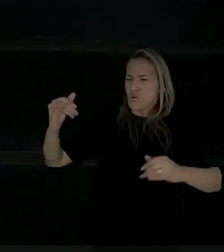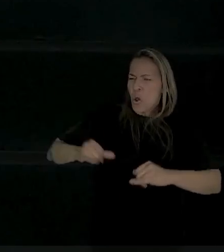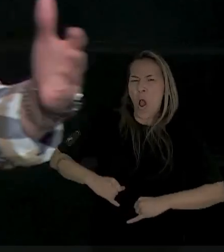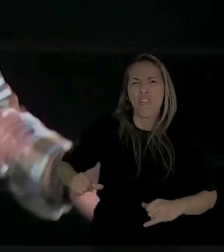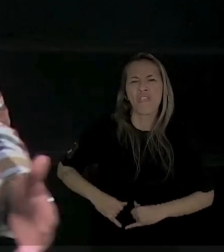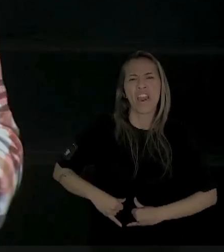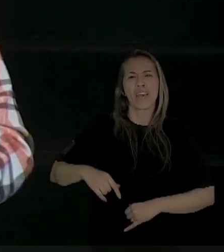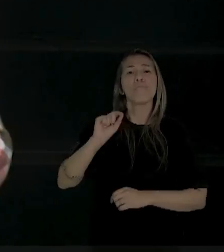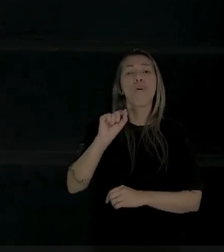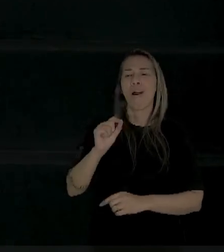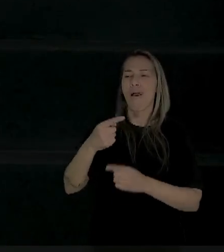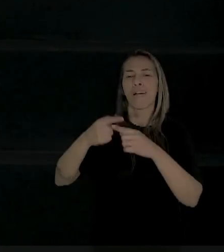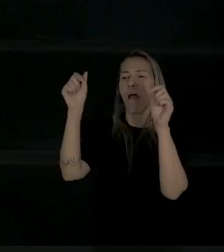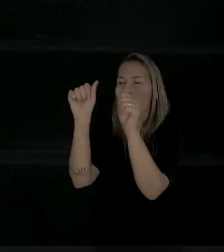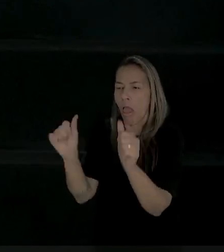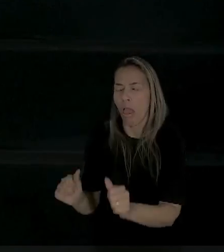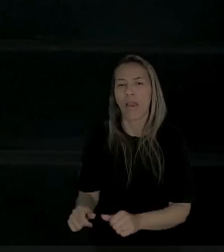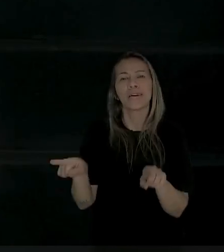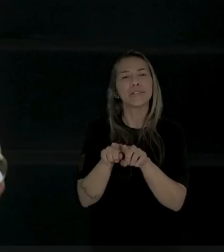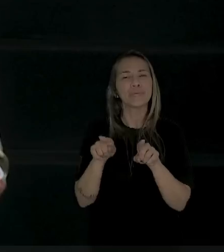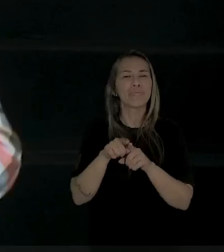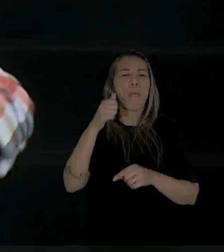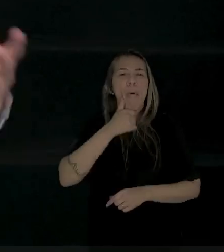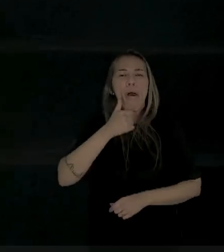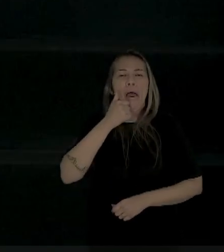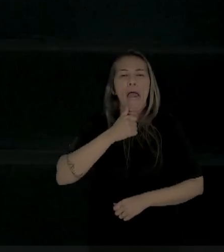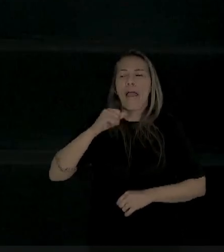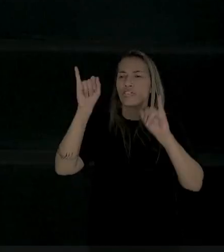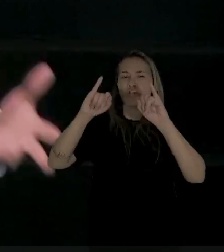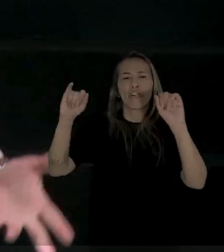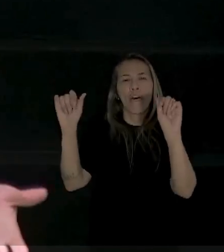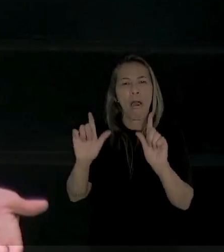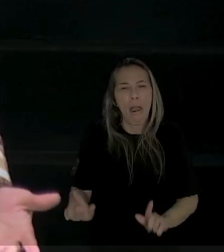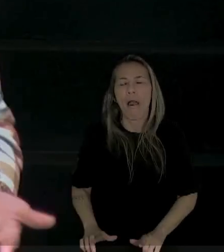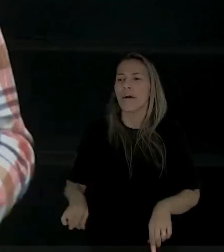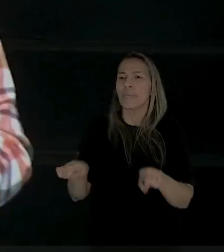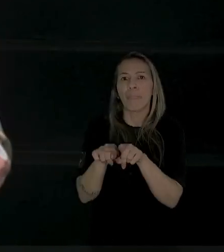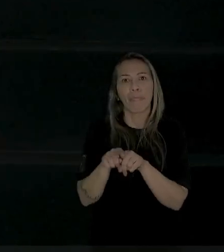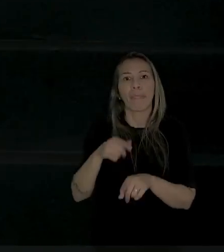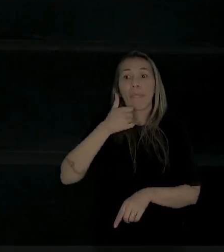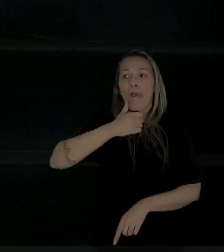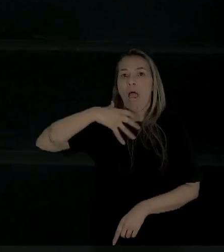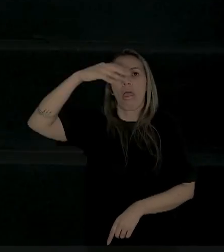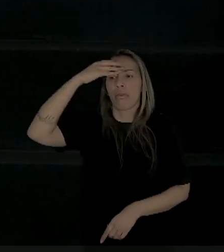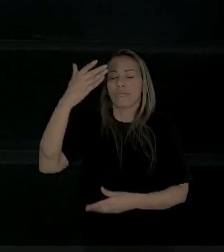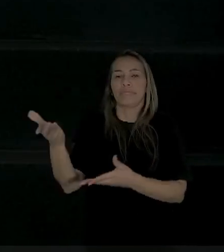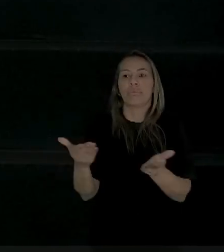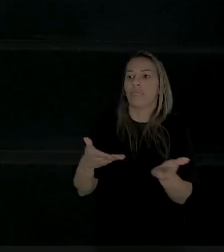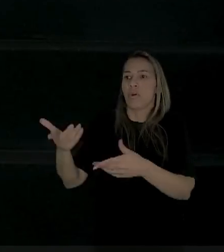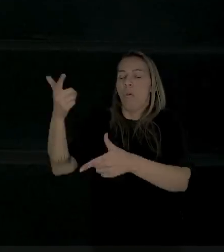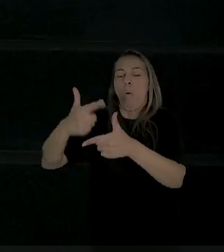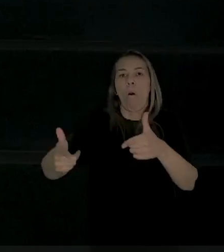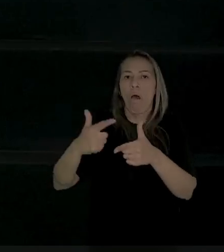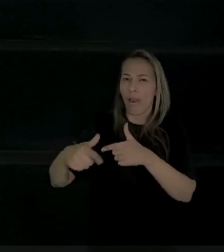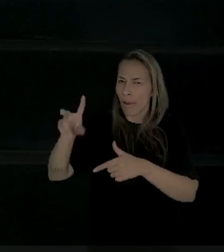rei Acabe, da Jezabel. E ele desmonta, ele vai para o deserto. Você conhece essa história, que antecede inclusive a